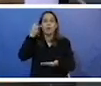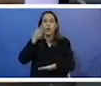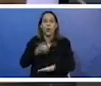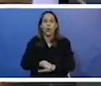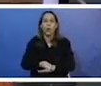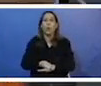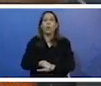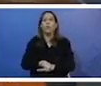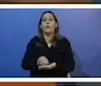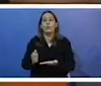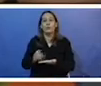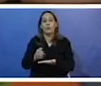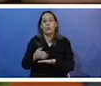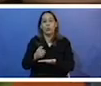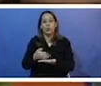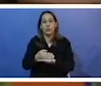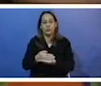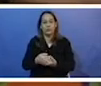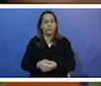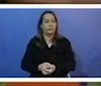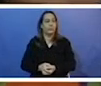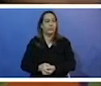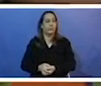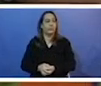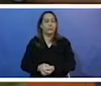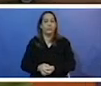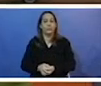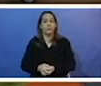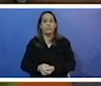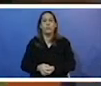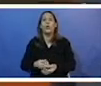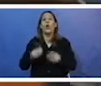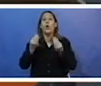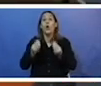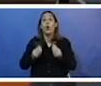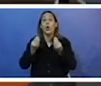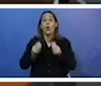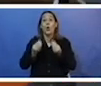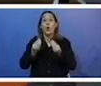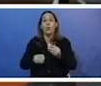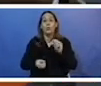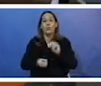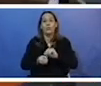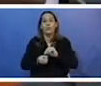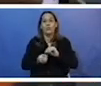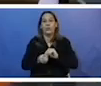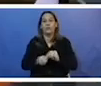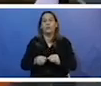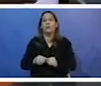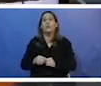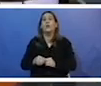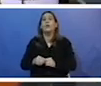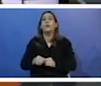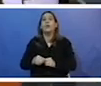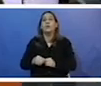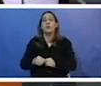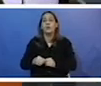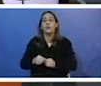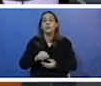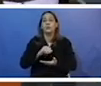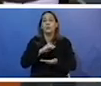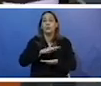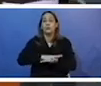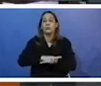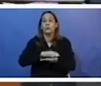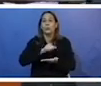dele. Conte como é feita uma xilogravura. Sabe quem vai contar isso pra gente? São